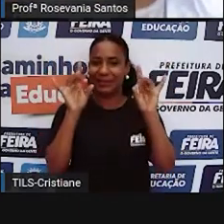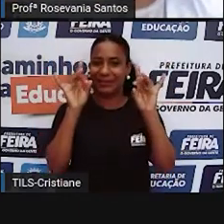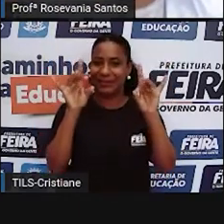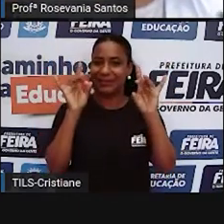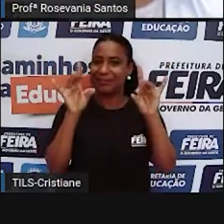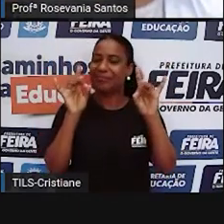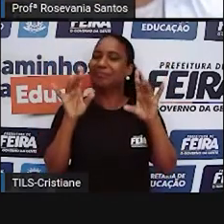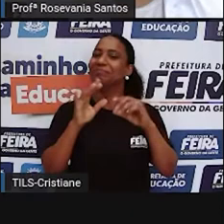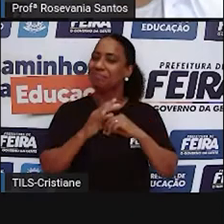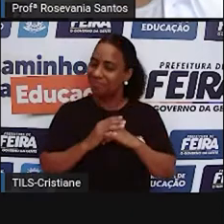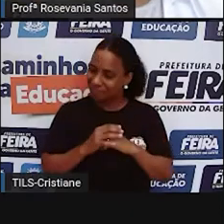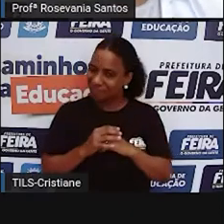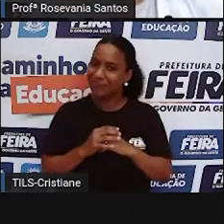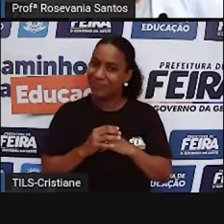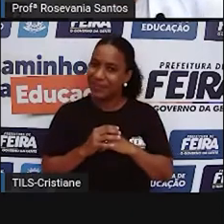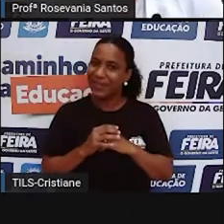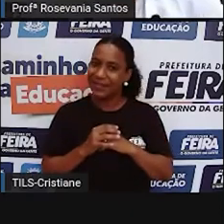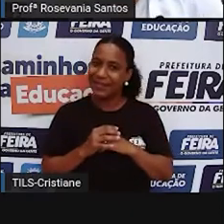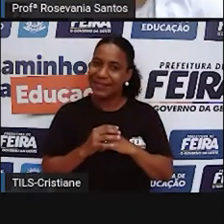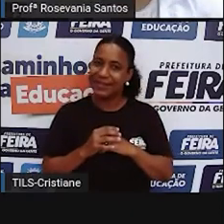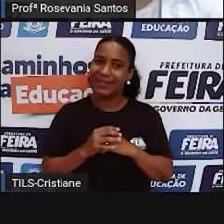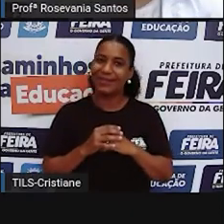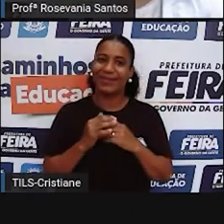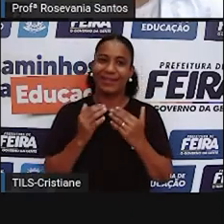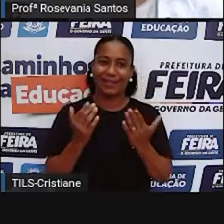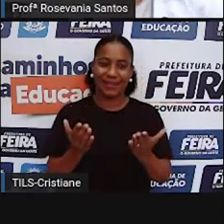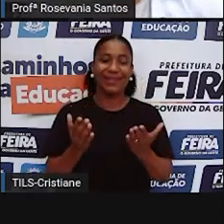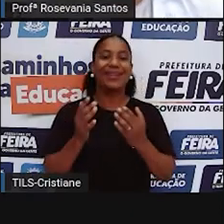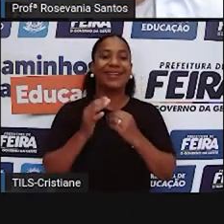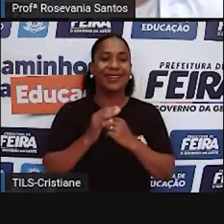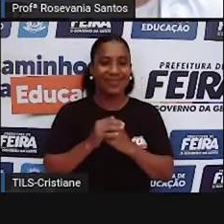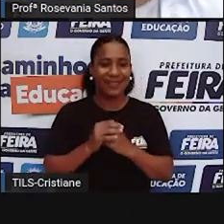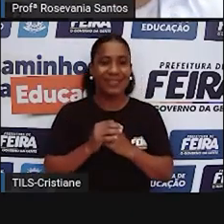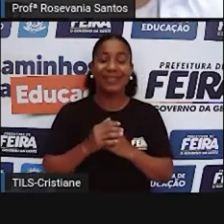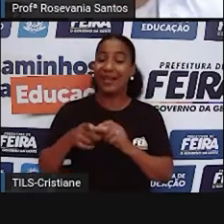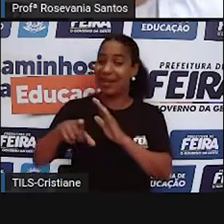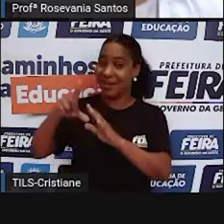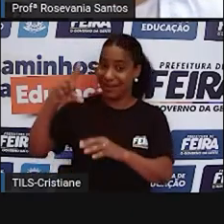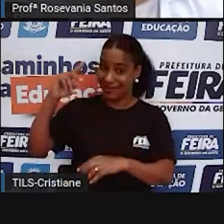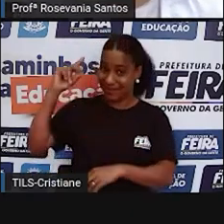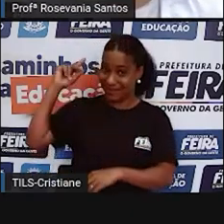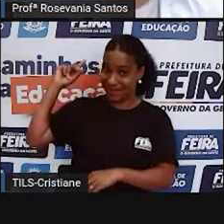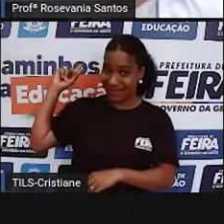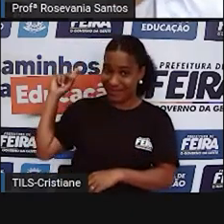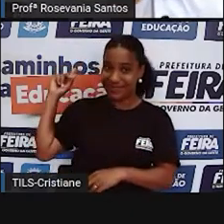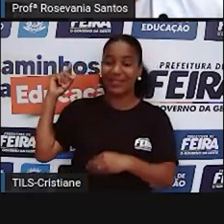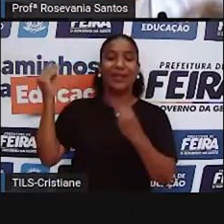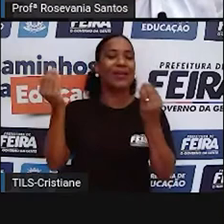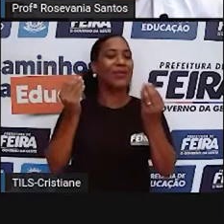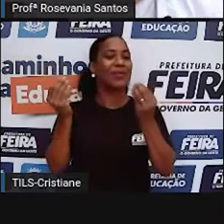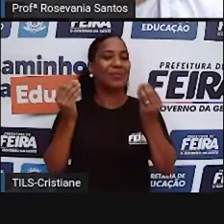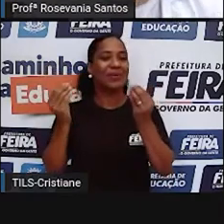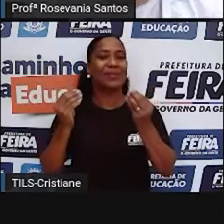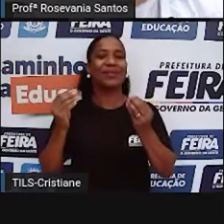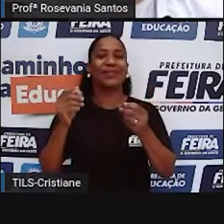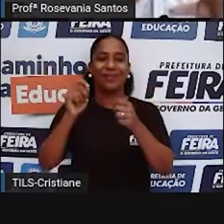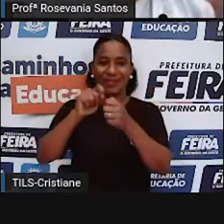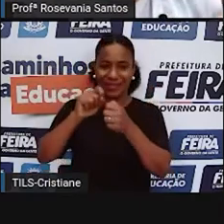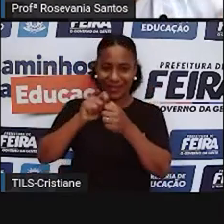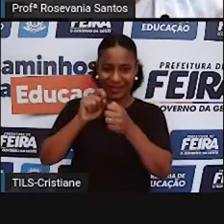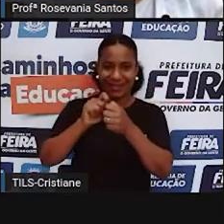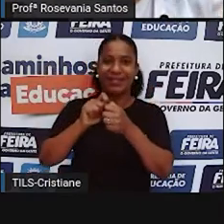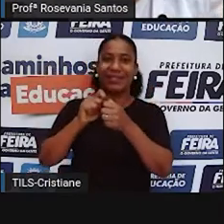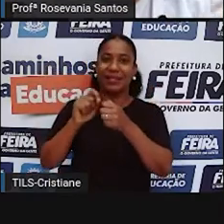vamos dizer assim, esses aparelhos tecnológicos chegaram na configuração que a gente tem hoje. Mas antes, como é que se fazia mesmo? Eu juntava